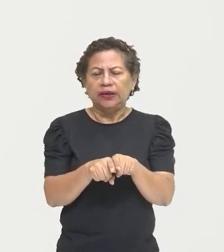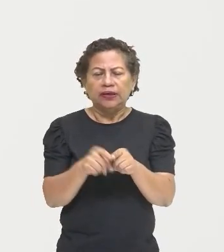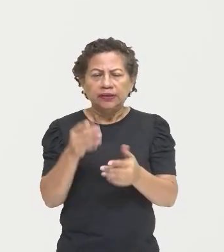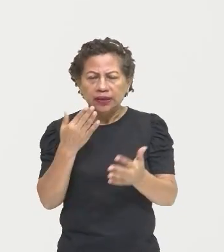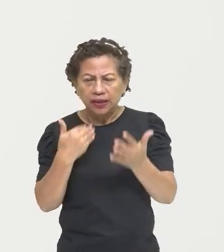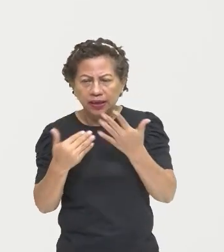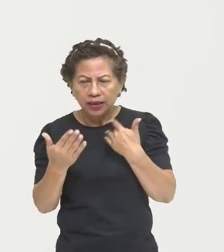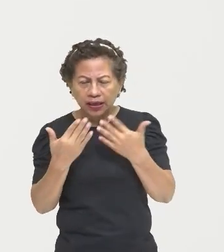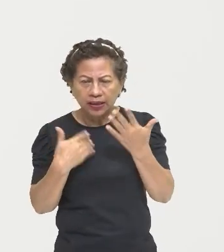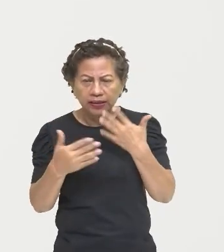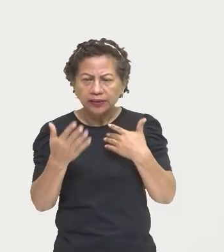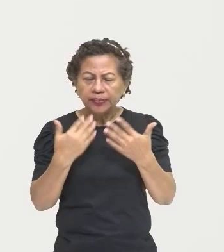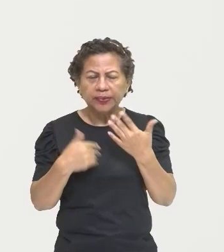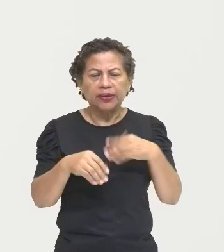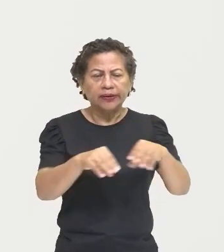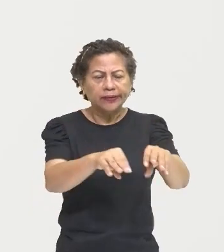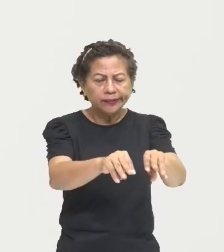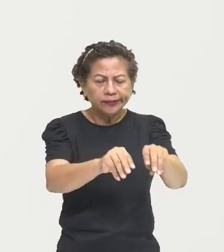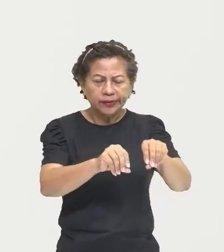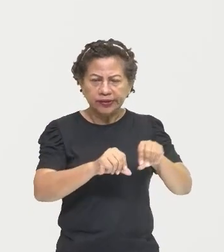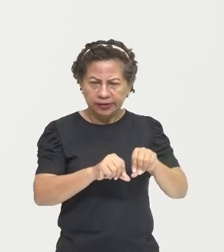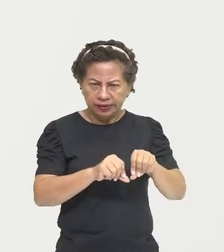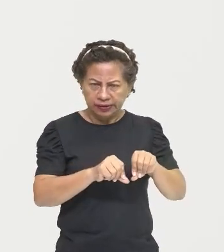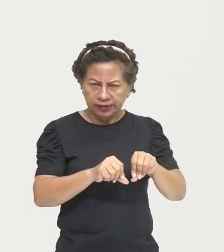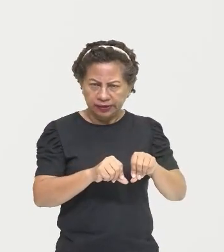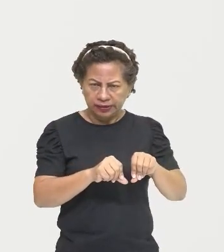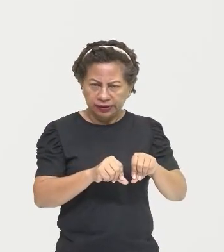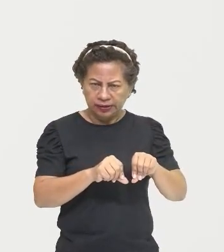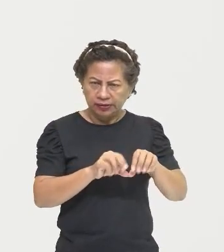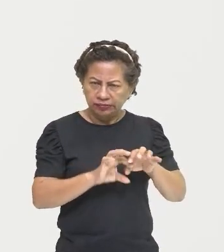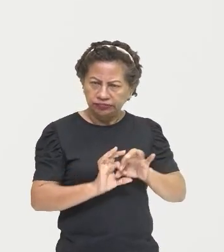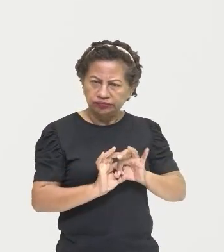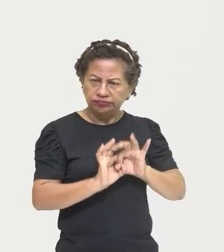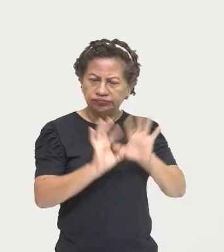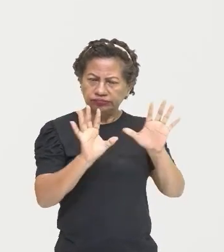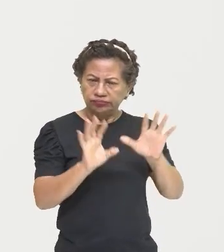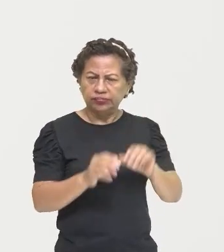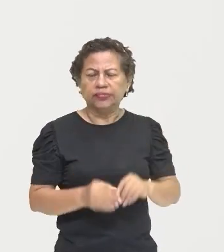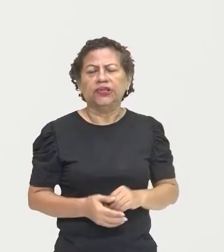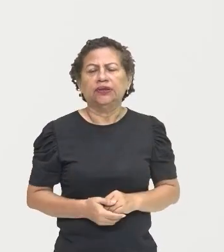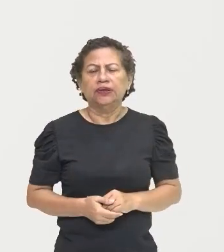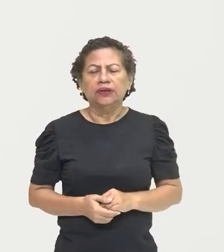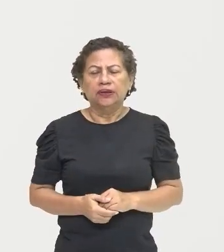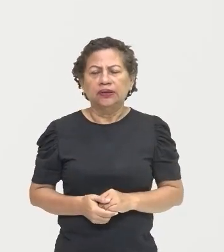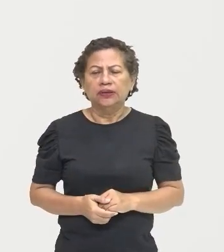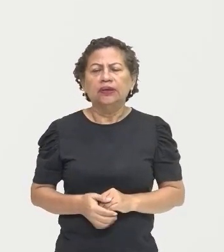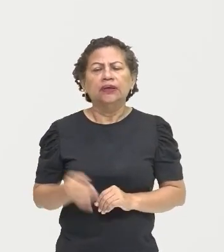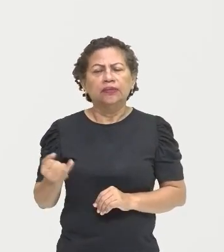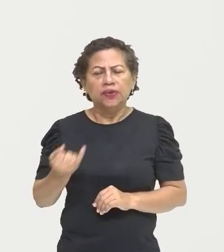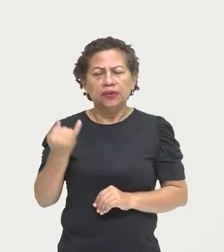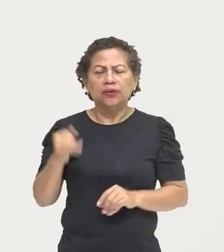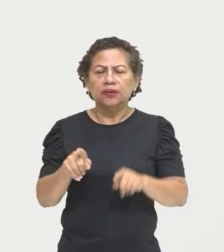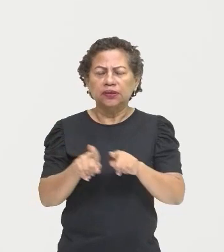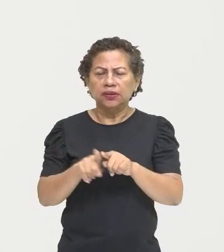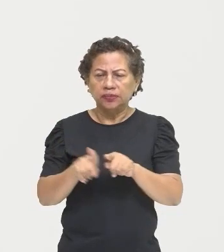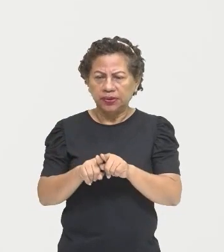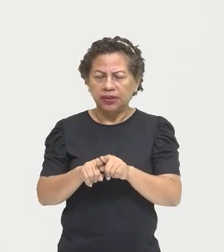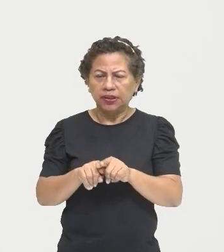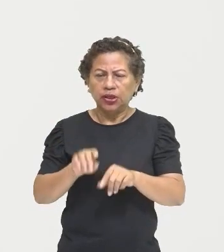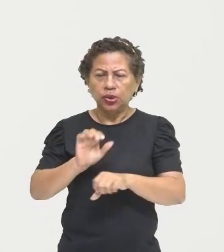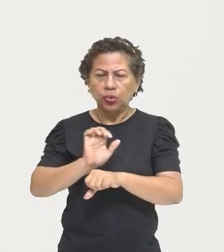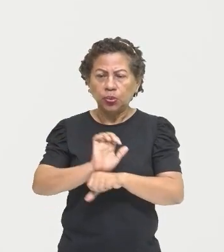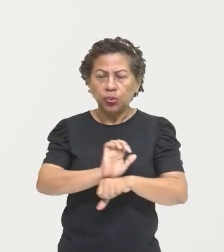nas terras libertadas. Há necessidade também do Estado, de uma forma geral,